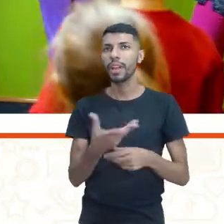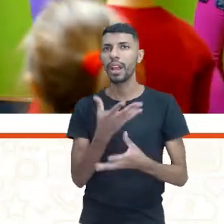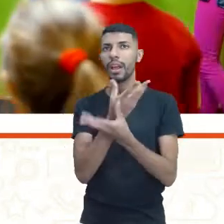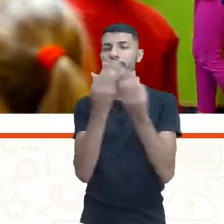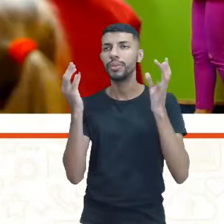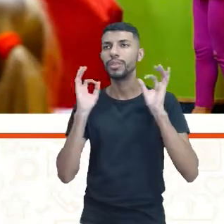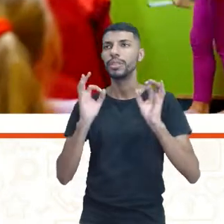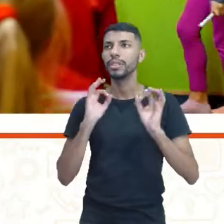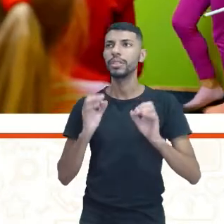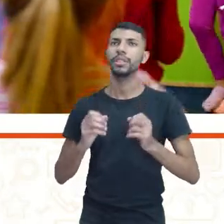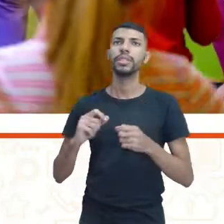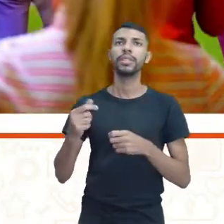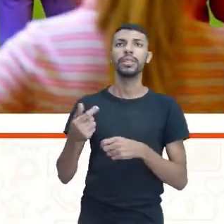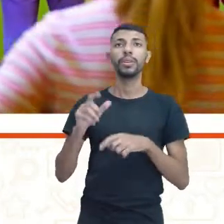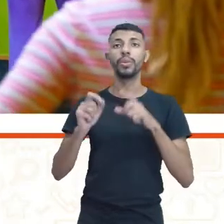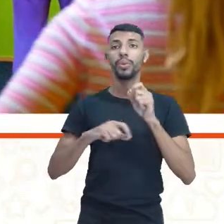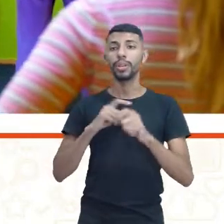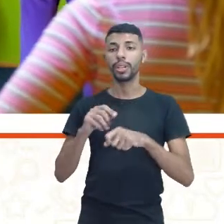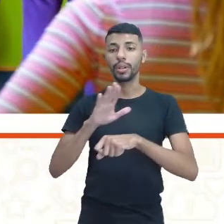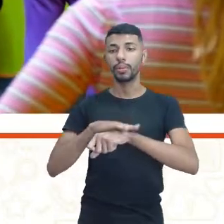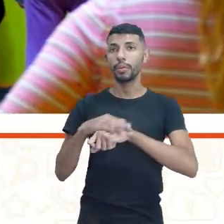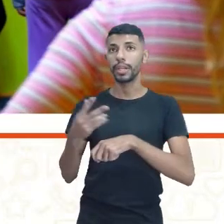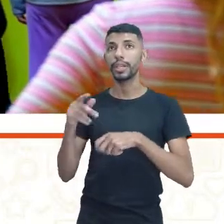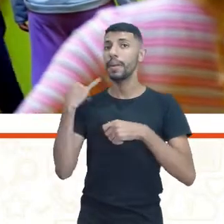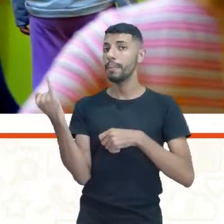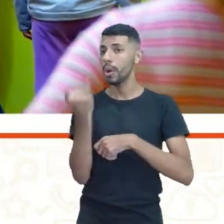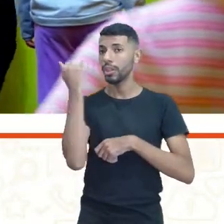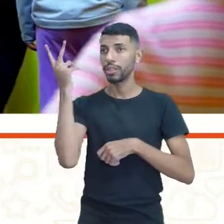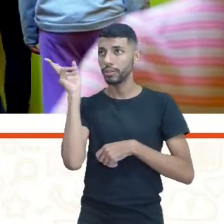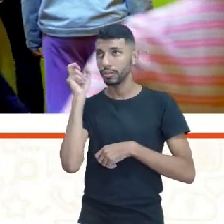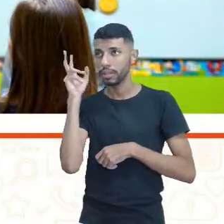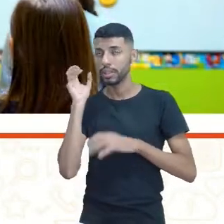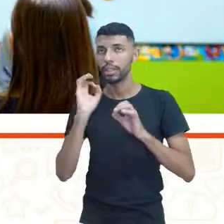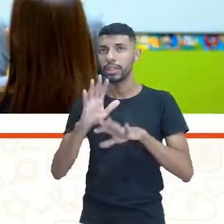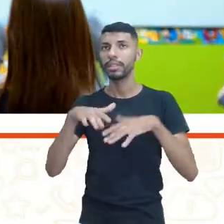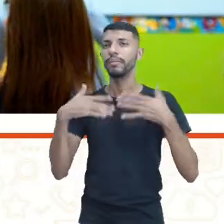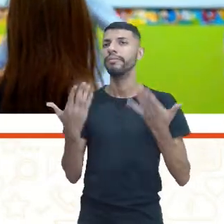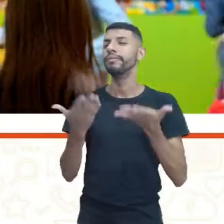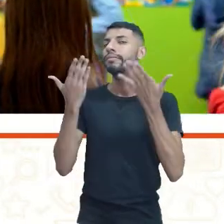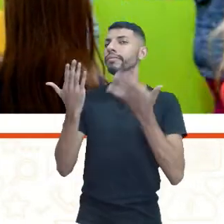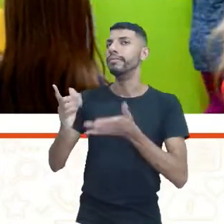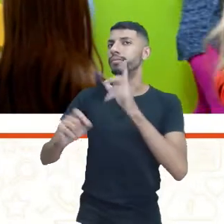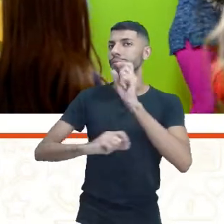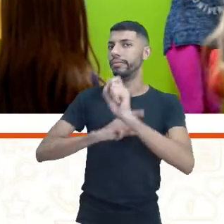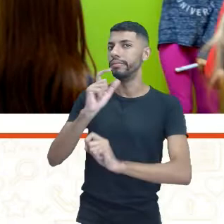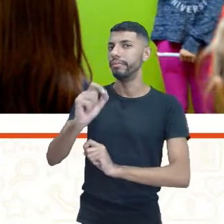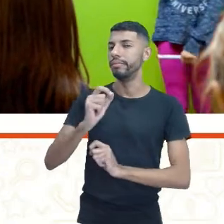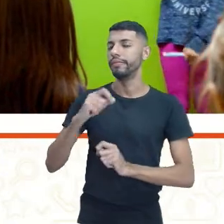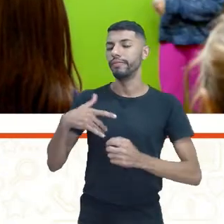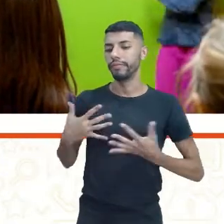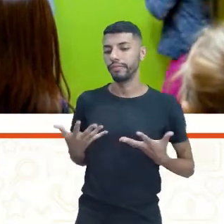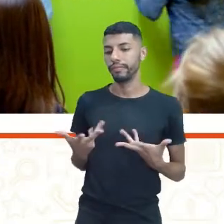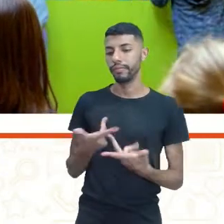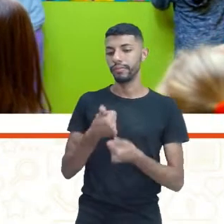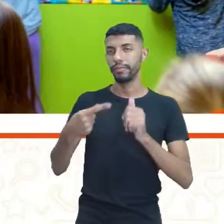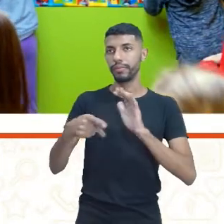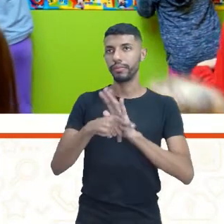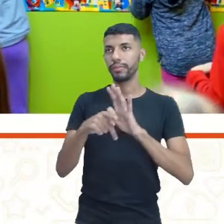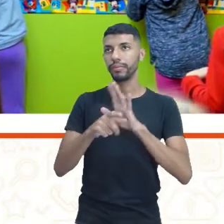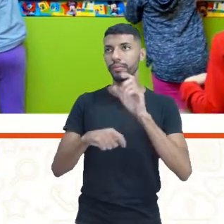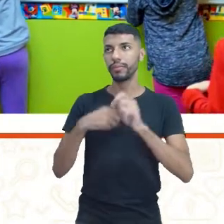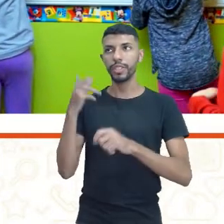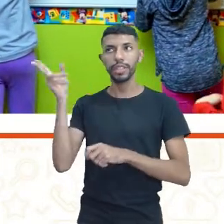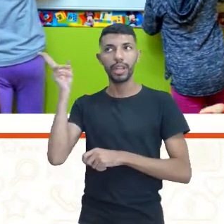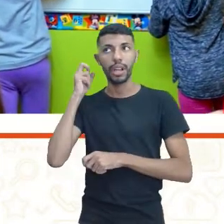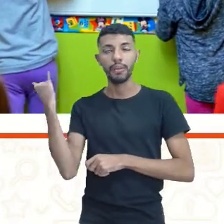no momento onde a escuta é importante, e isso é uma habilidade da escuta é